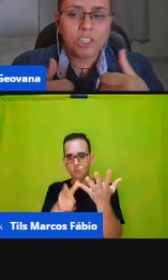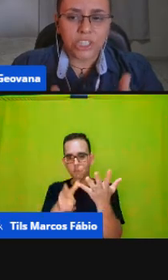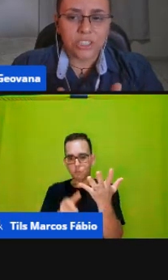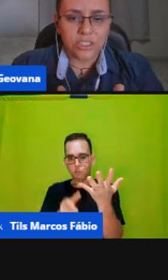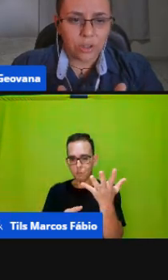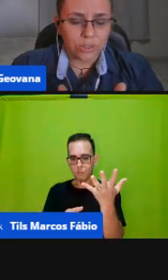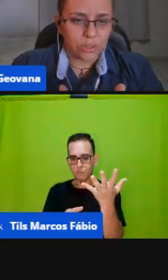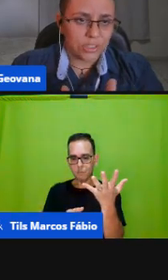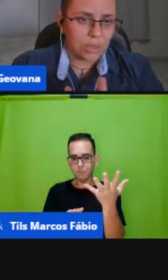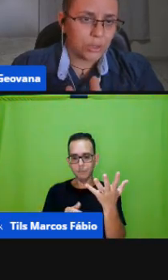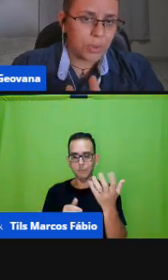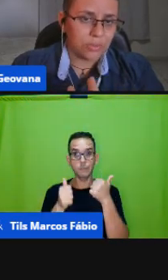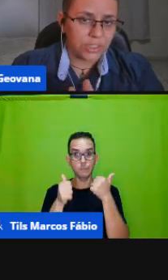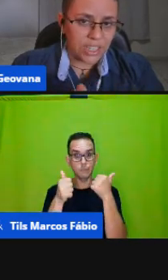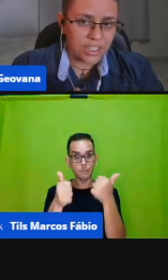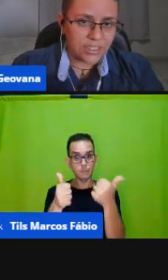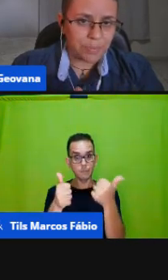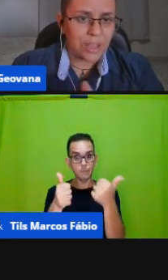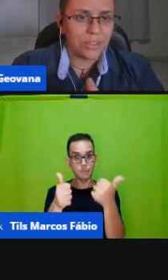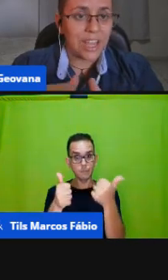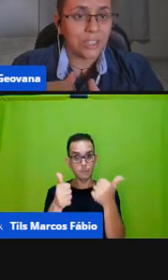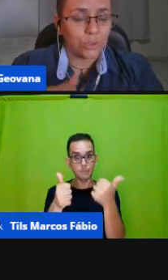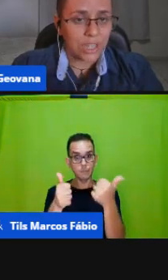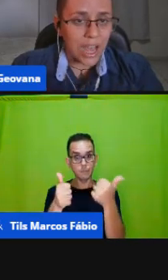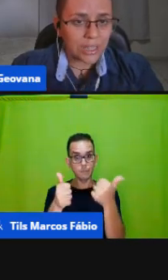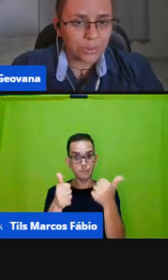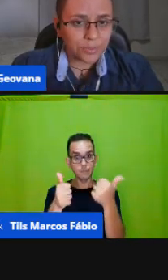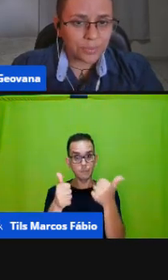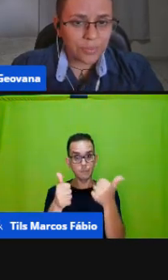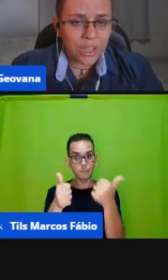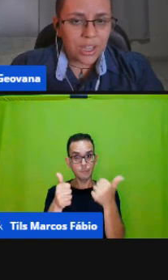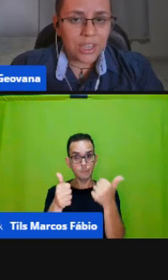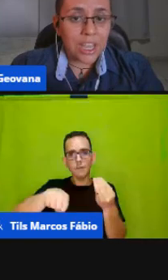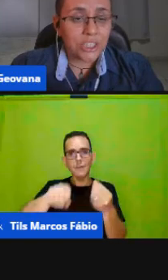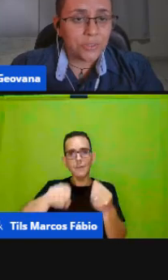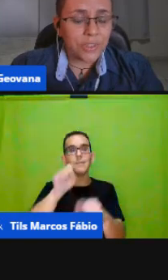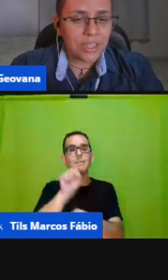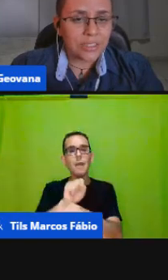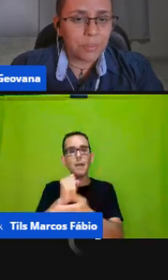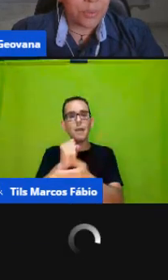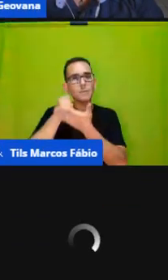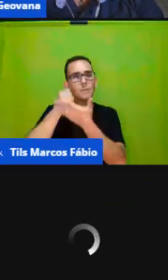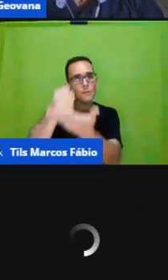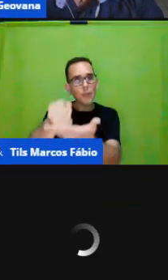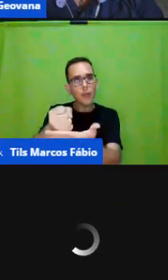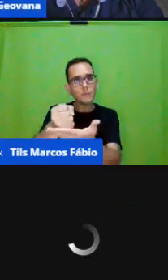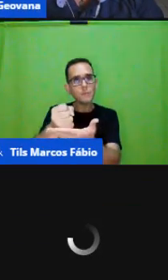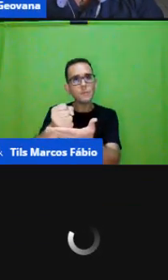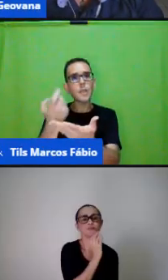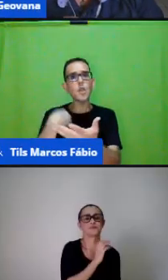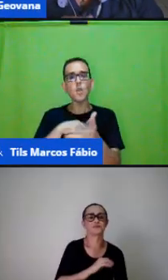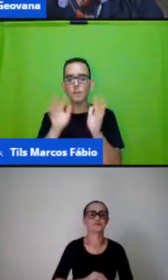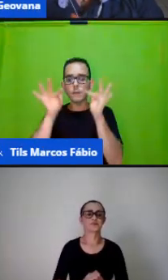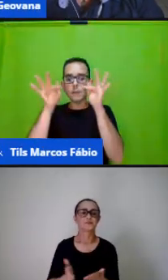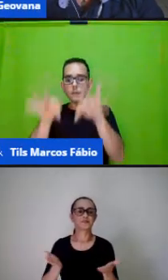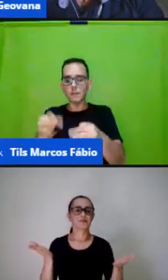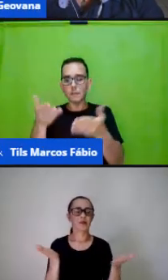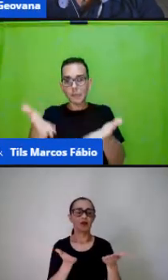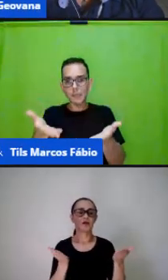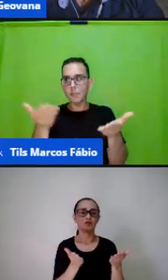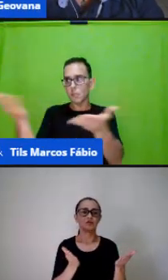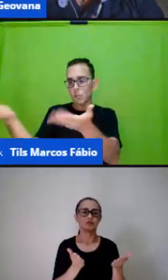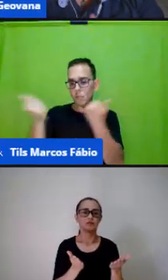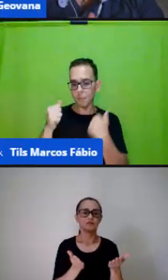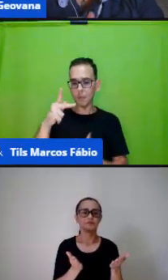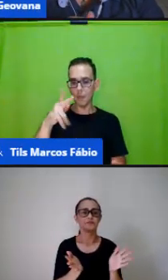algumas dicas que nós trouxemos para vocês espero ter ajudado e a gente finaliza por aqui vou chamar a Priscila para estar